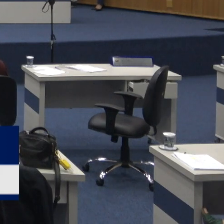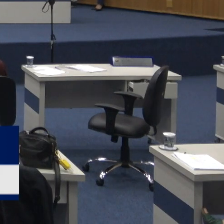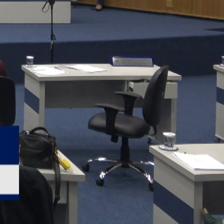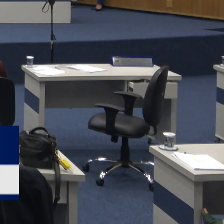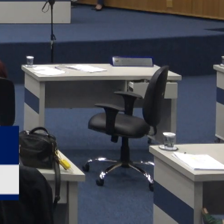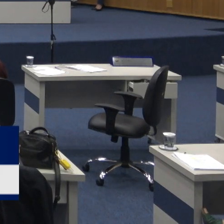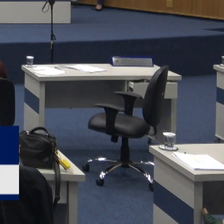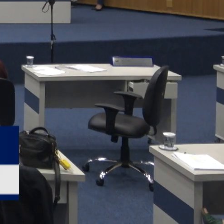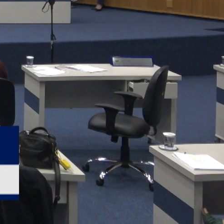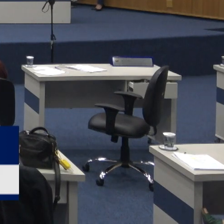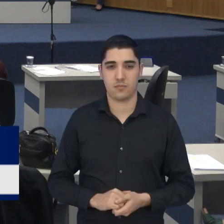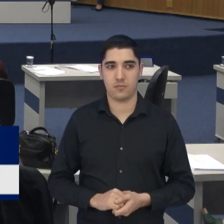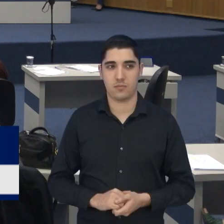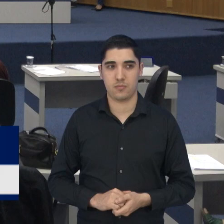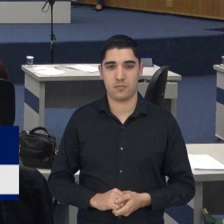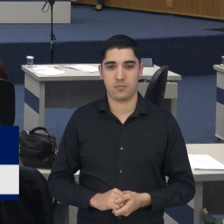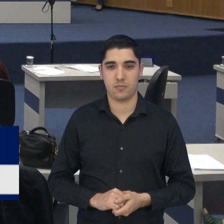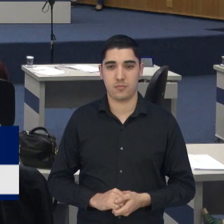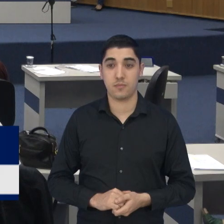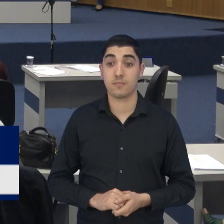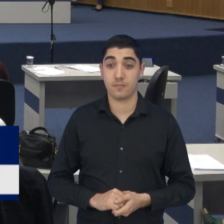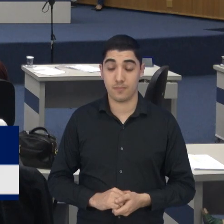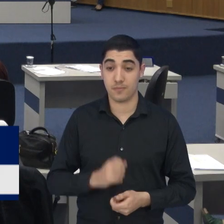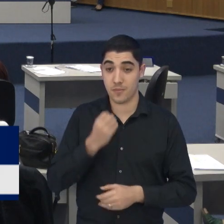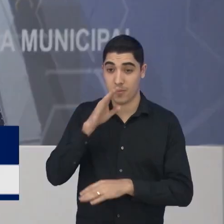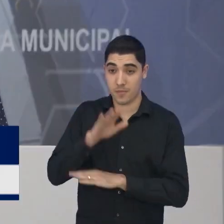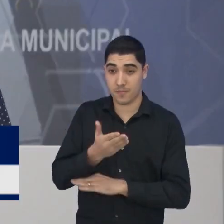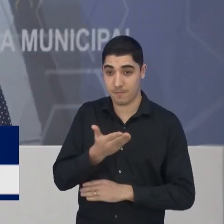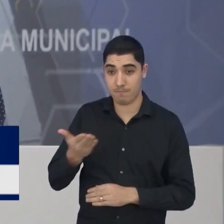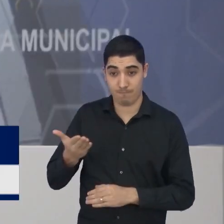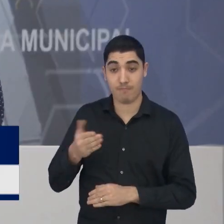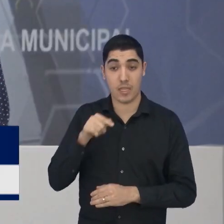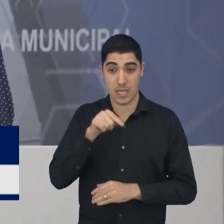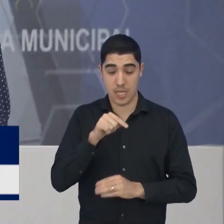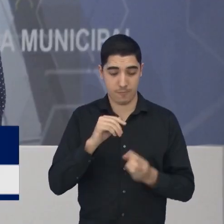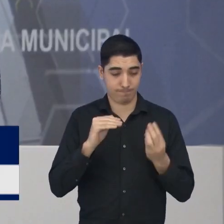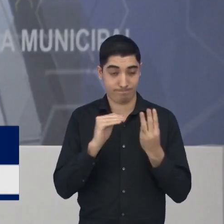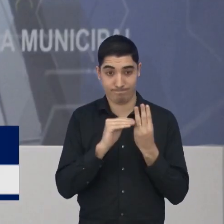Bom, boa tarde a todos. Voltamos aí com o problema da Fundação Cultural.